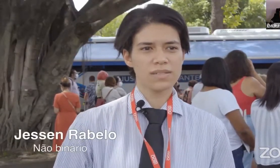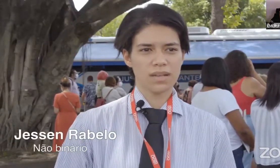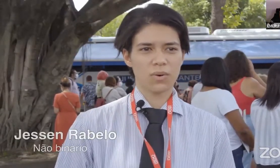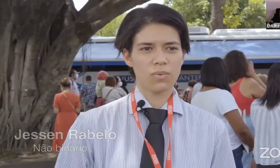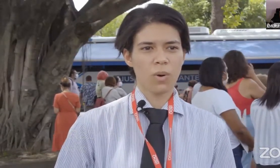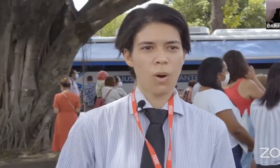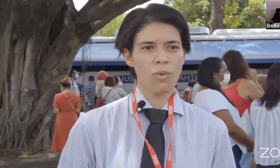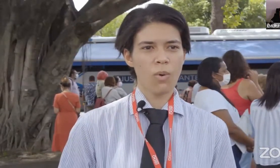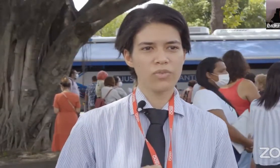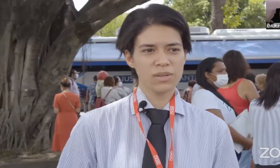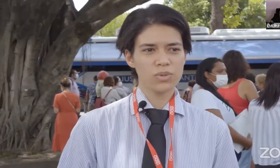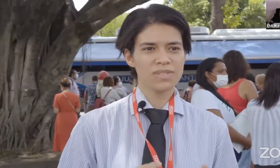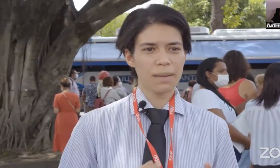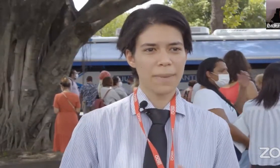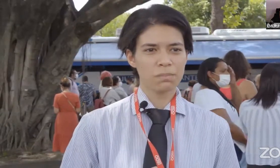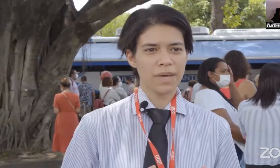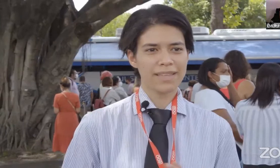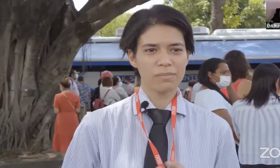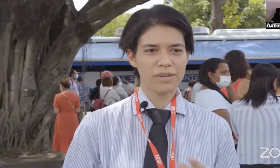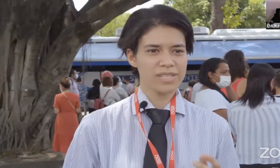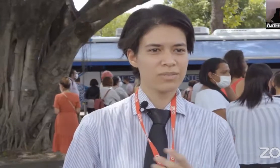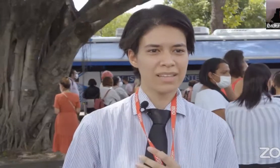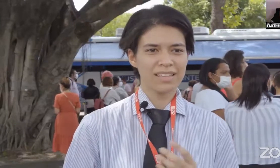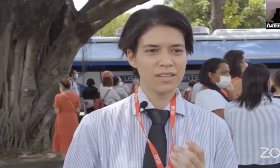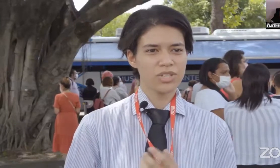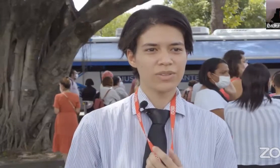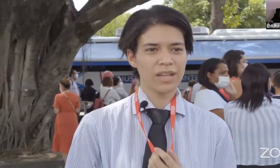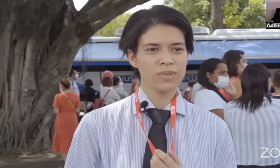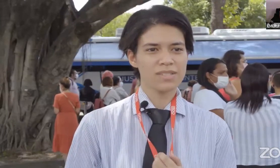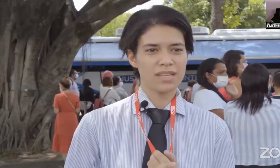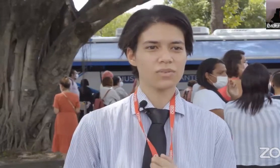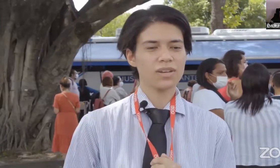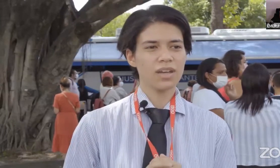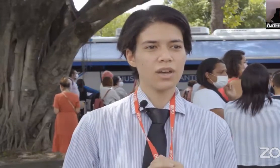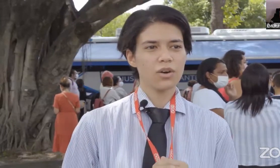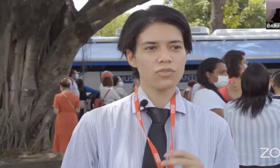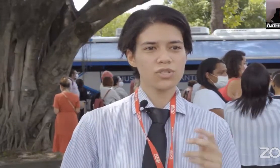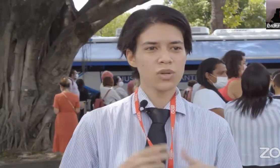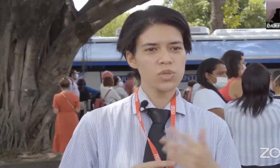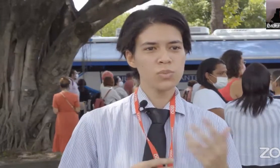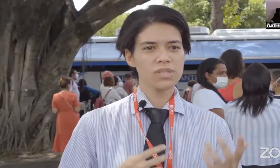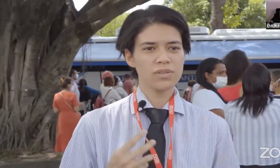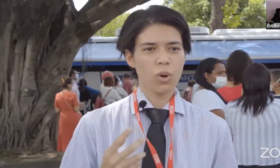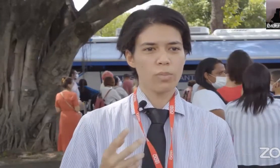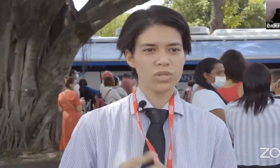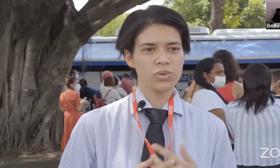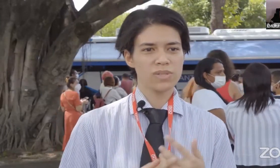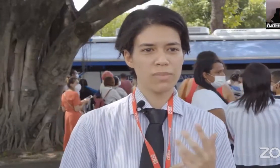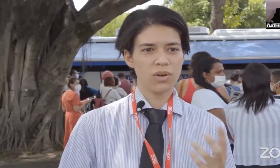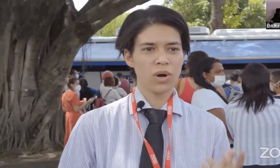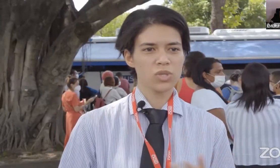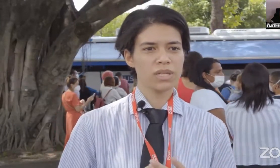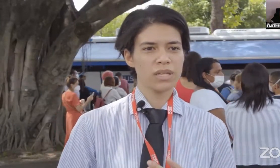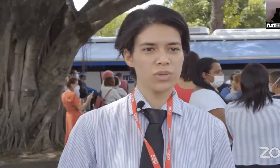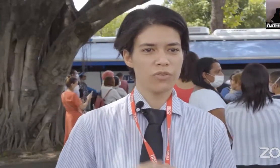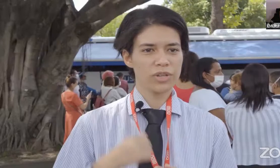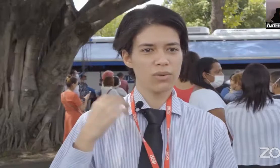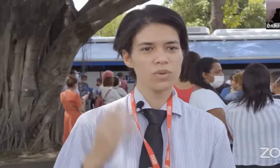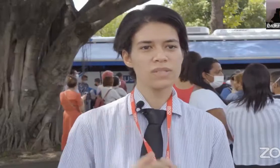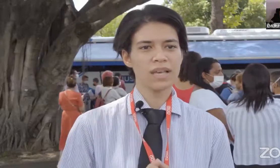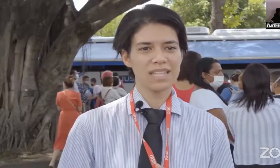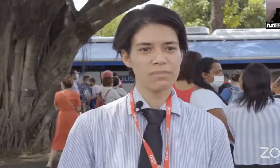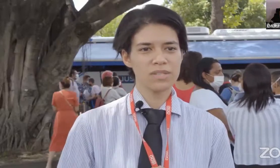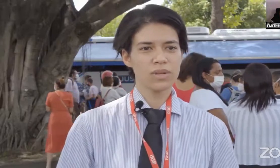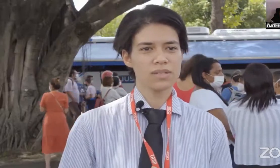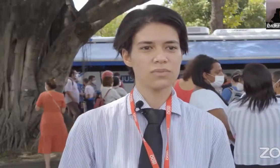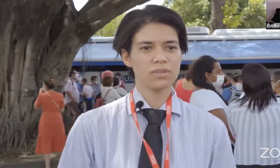desconfortável com a minha situação. Como quando você usa um sapato apertado, mas você não está entendendo direito o que está acontecendo. Foi só nos últimos anos que começou a discussão maior sobre isso, que eu fui